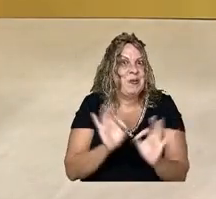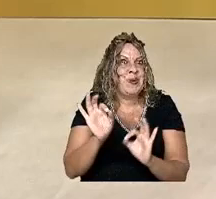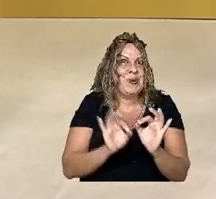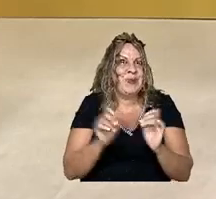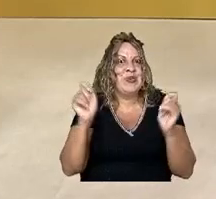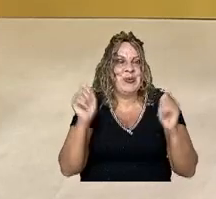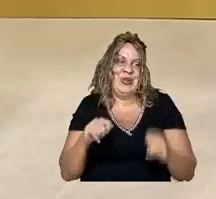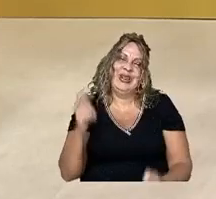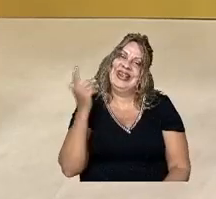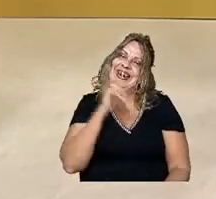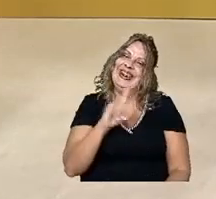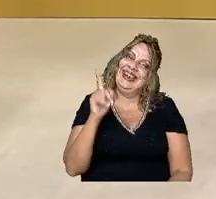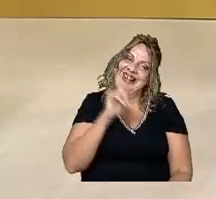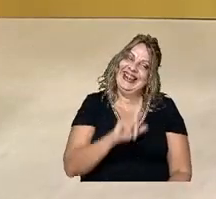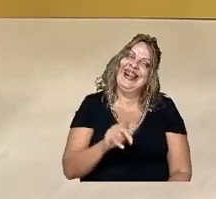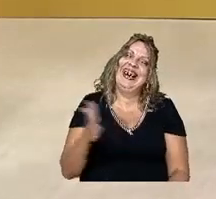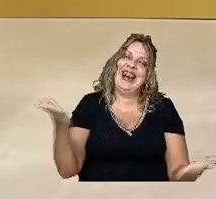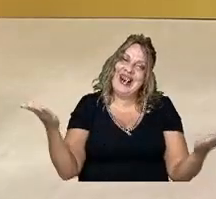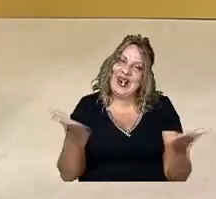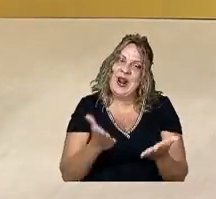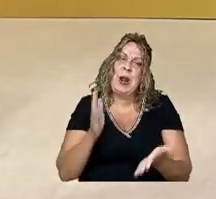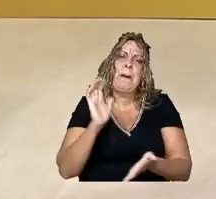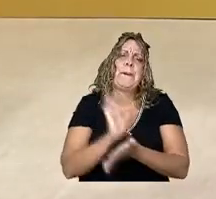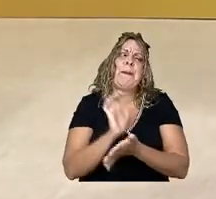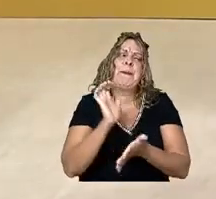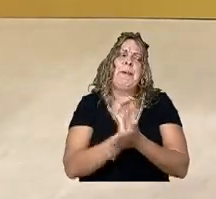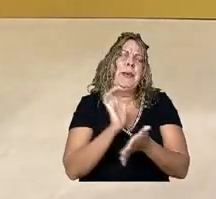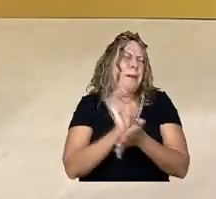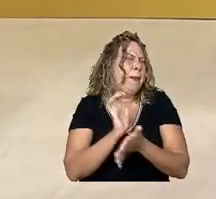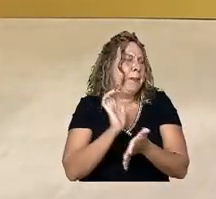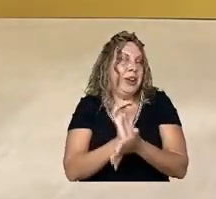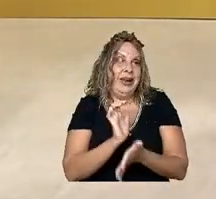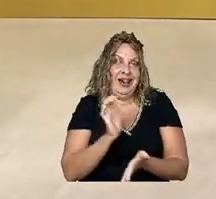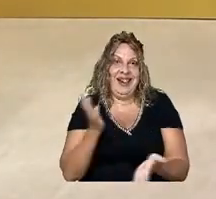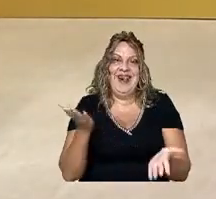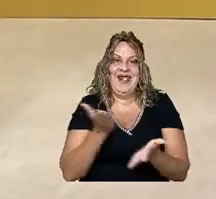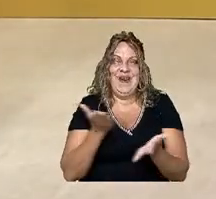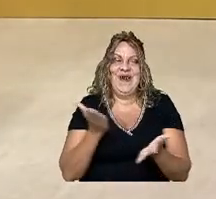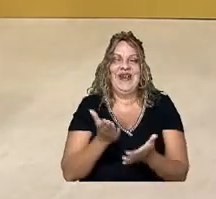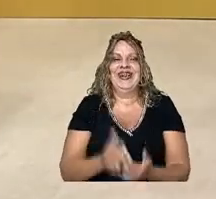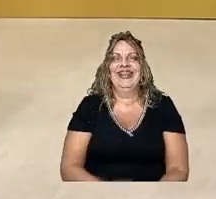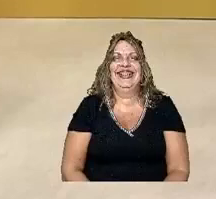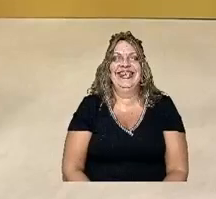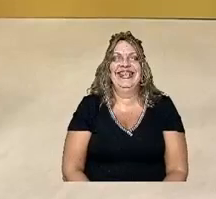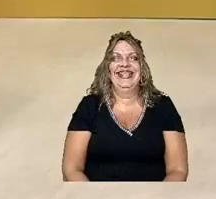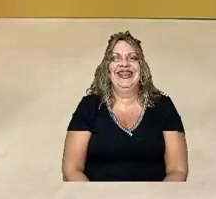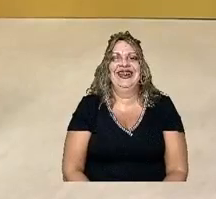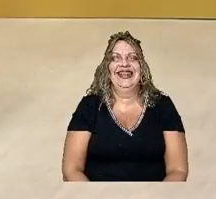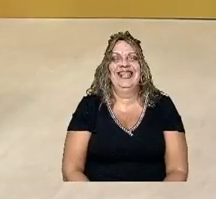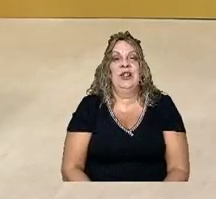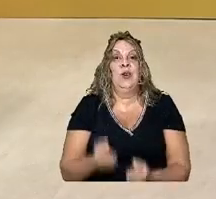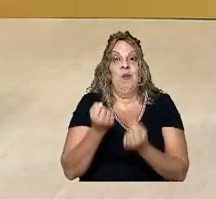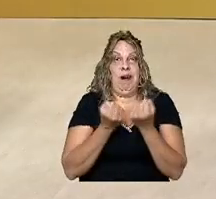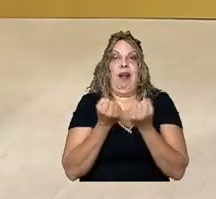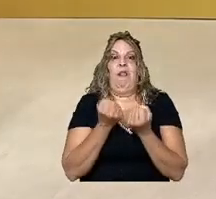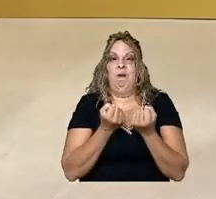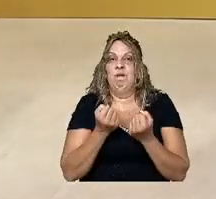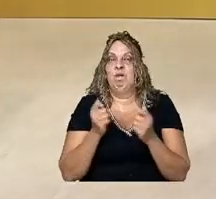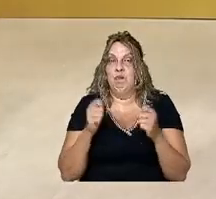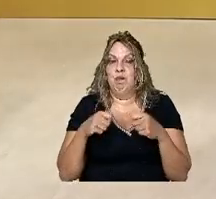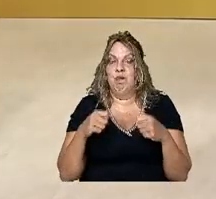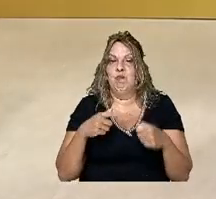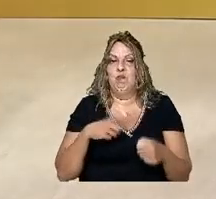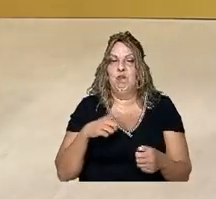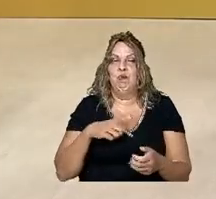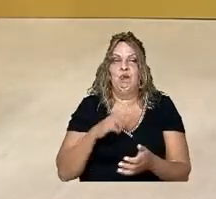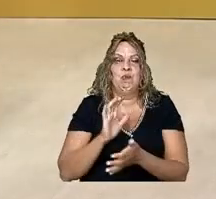você pensa, olha aí! Pensa assim, além do sonho do carro na garagem, que pode ser realizado para você agora, né? Você pode